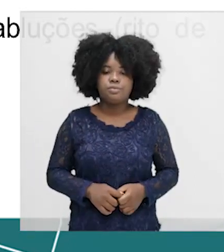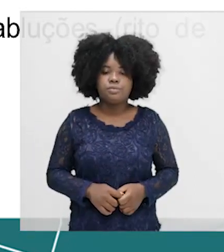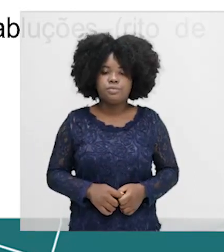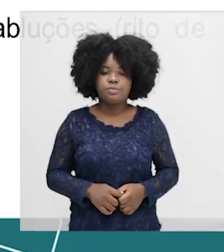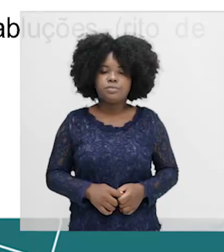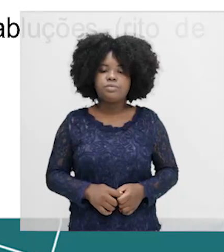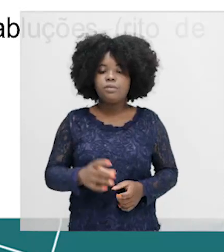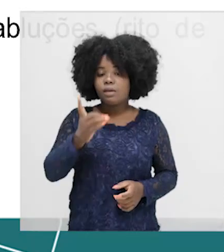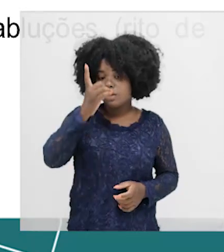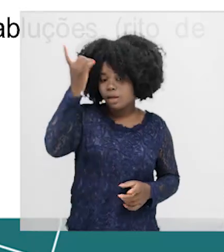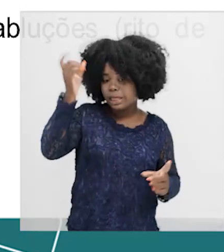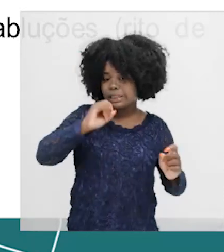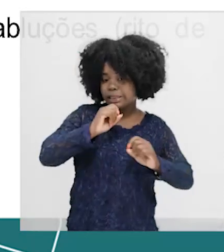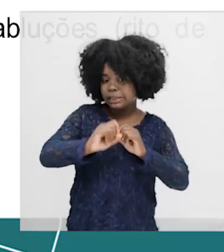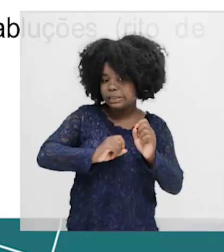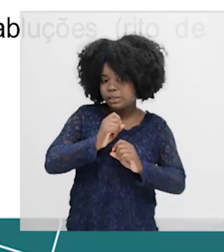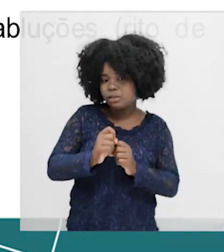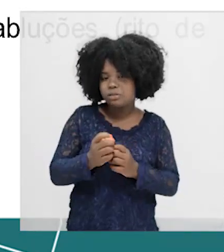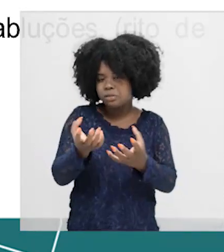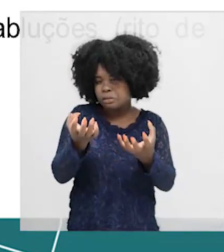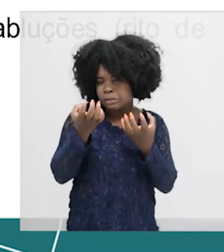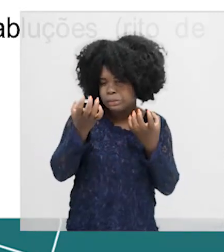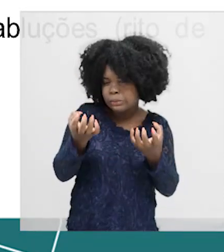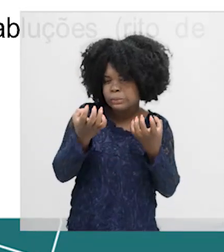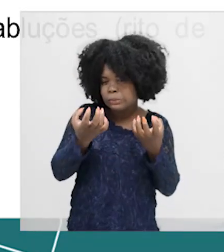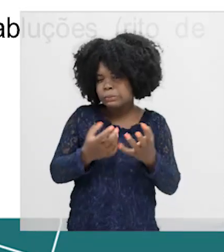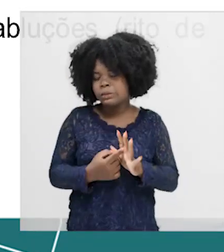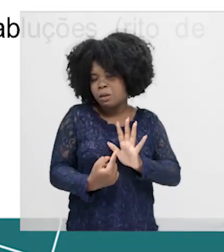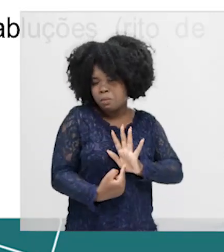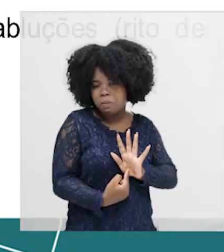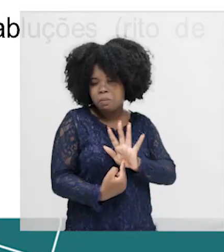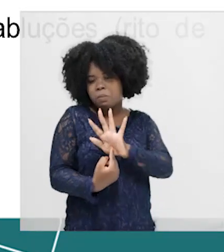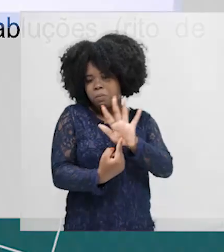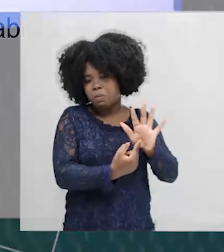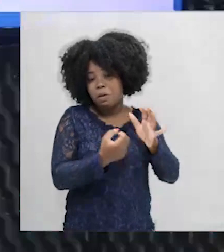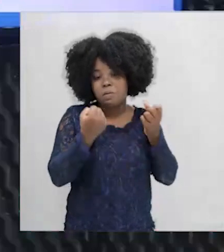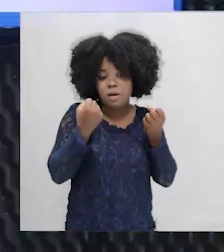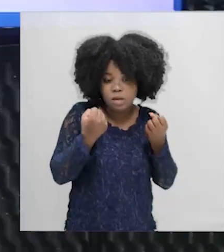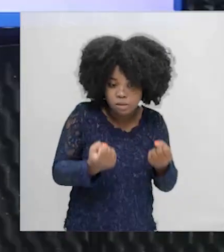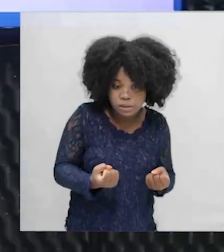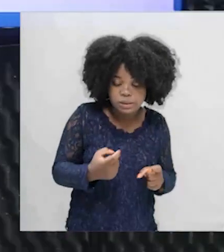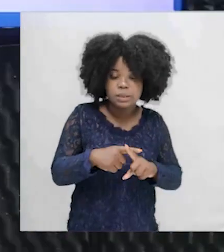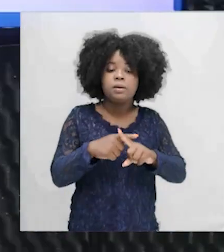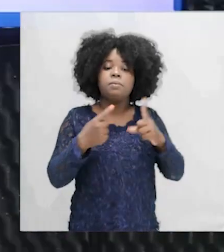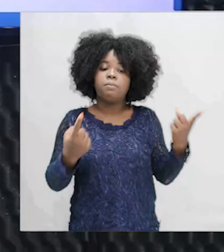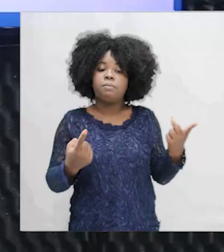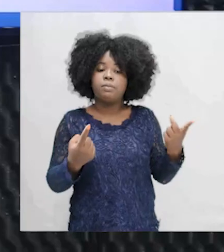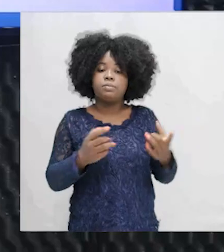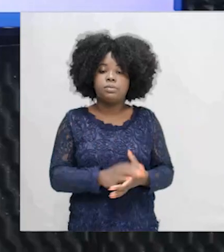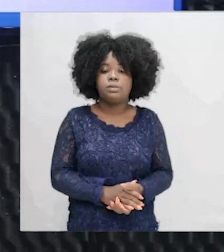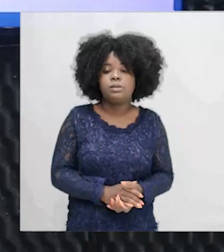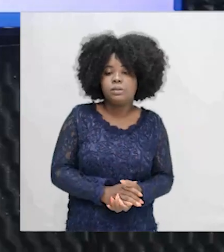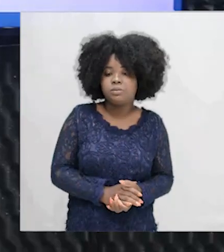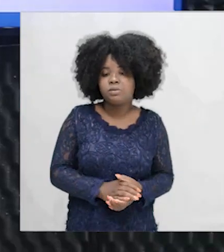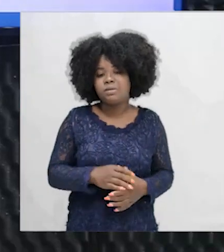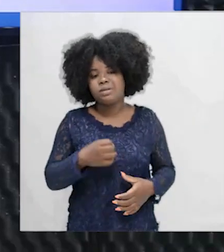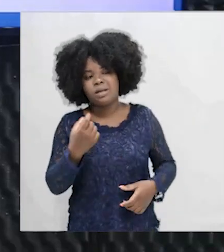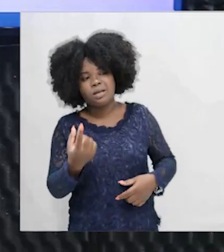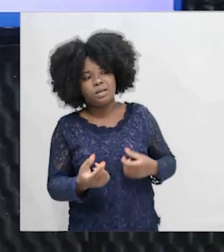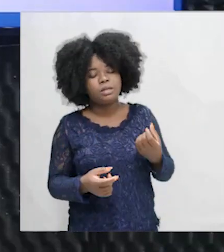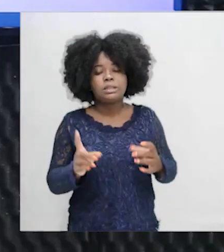Né? A ideia da ostentação é o que mais pesa, mas essa ostentação não é aleatória. Ela está ligada